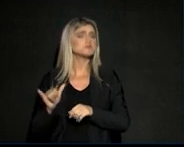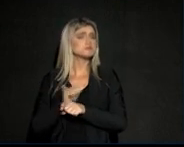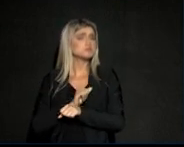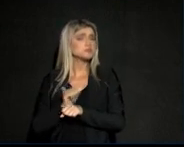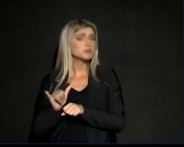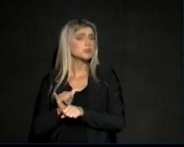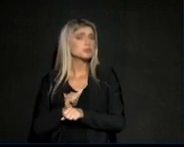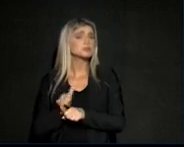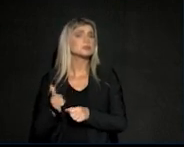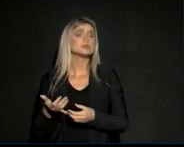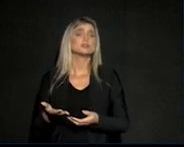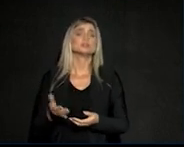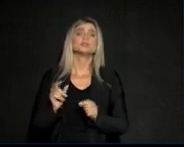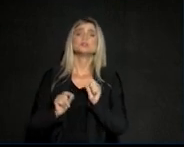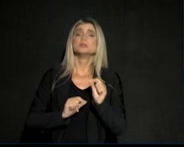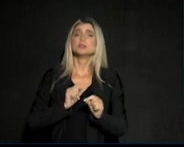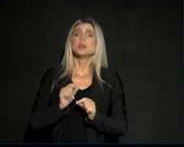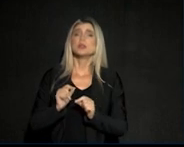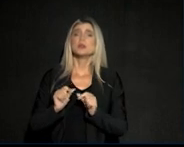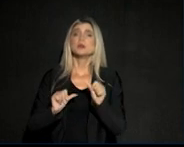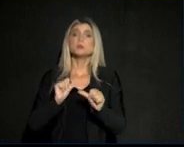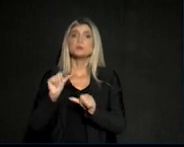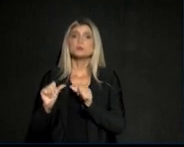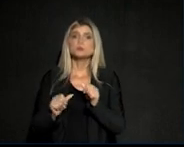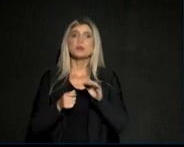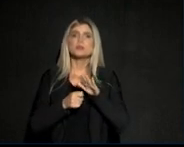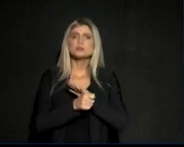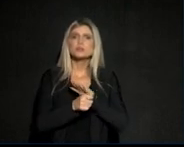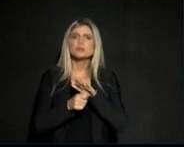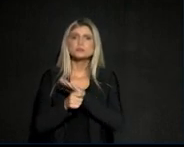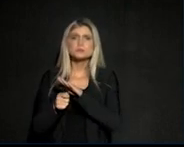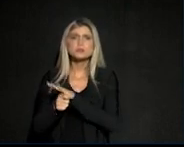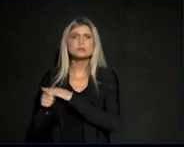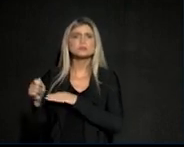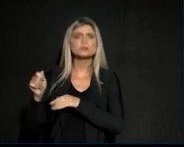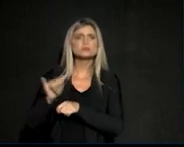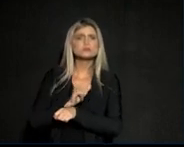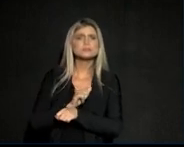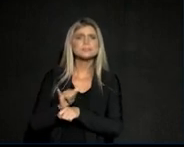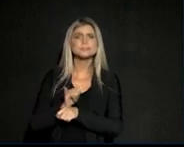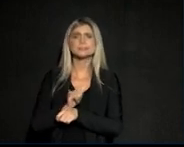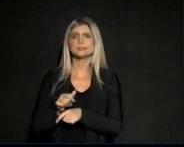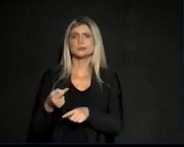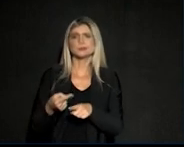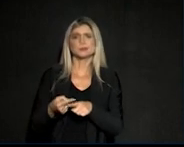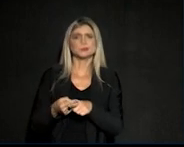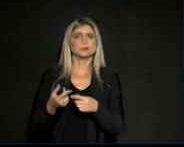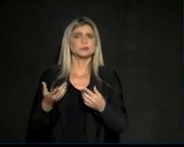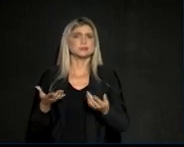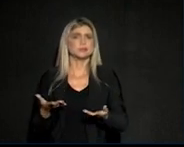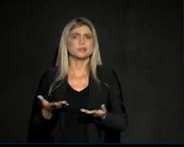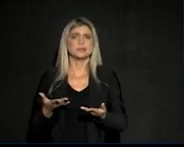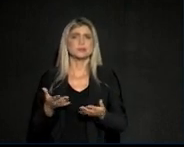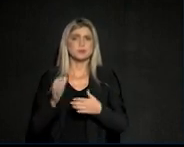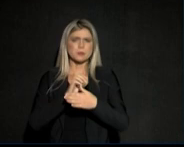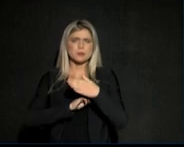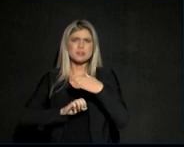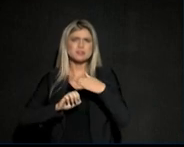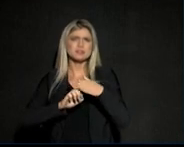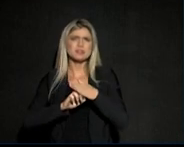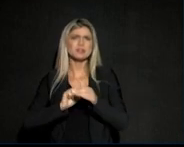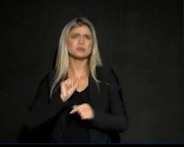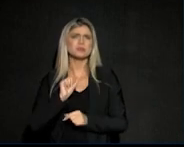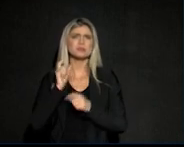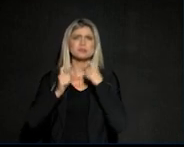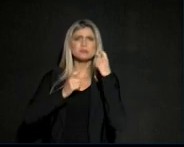estratégia de desinvestimento em baixo uma vez que não cabe ao estado sem empresário ou carregar carteira de ações ou investimentos